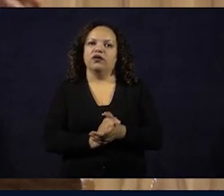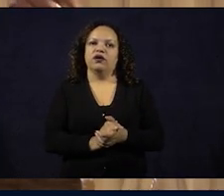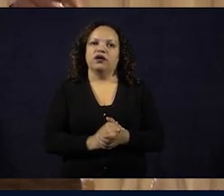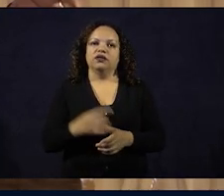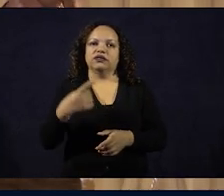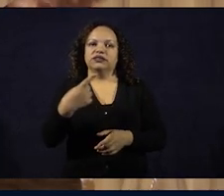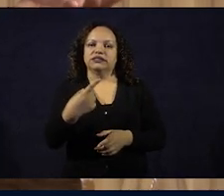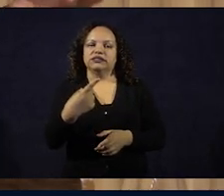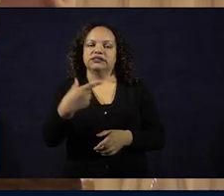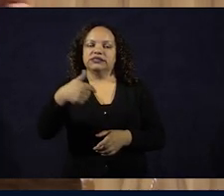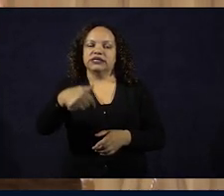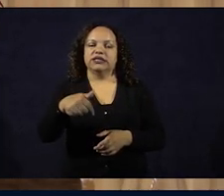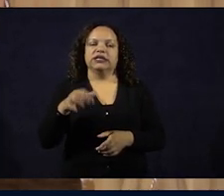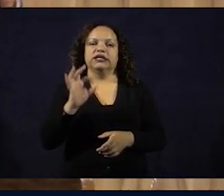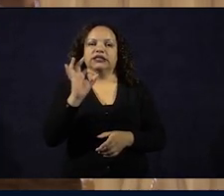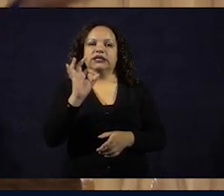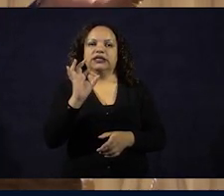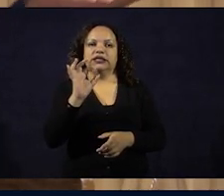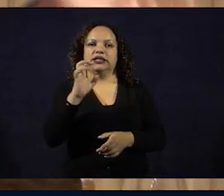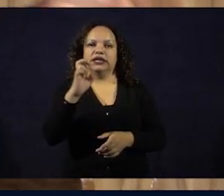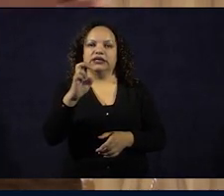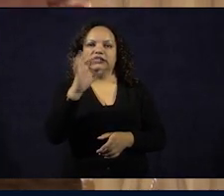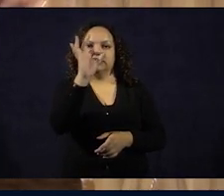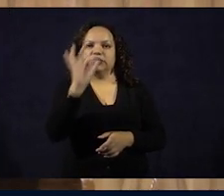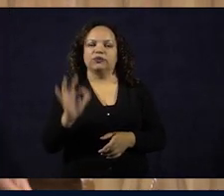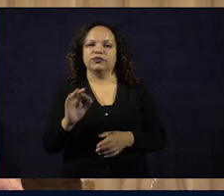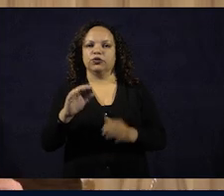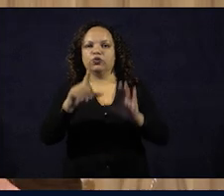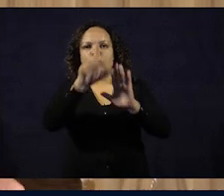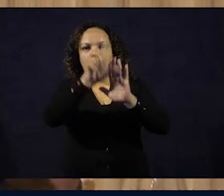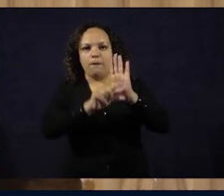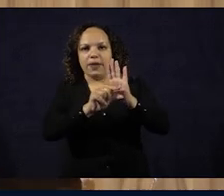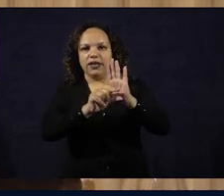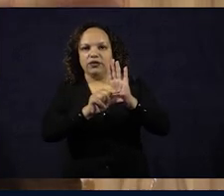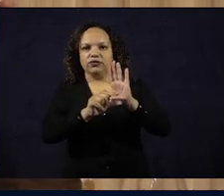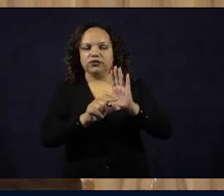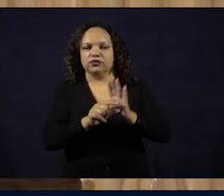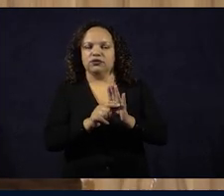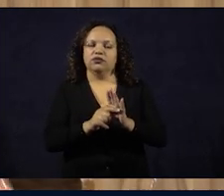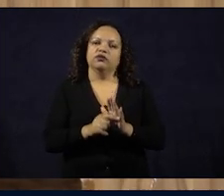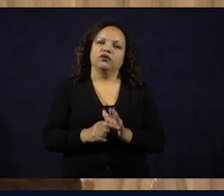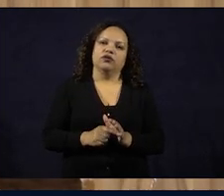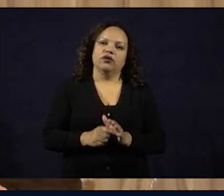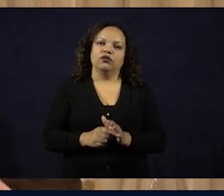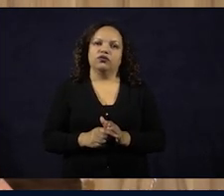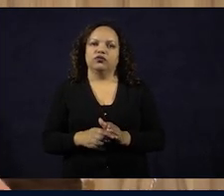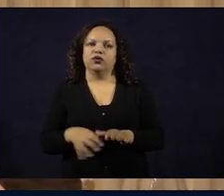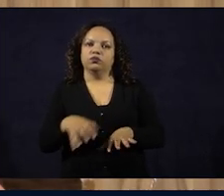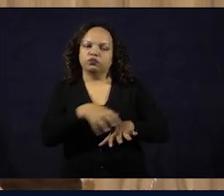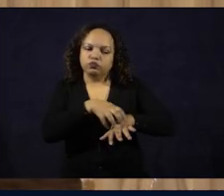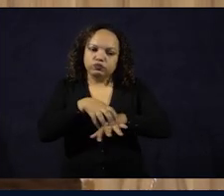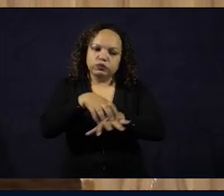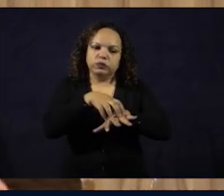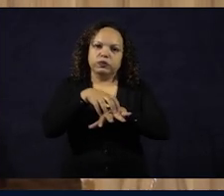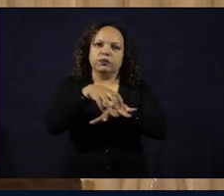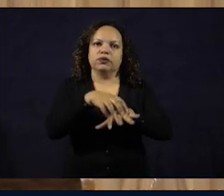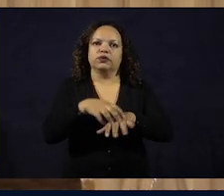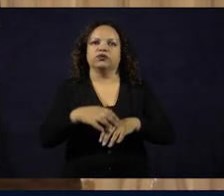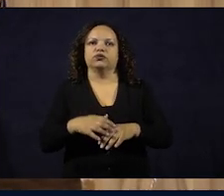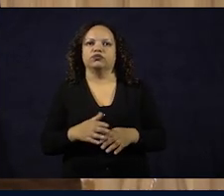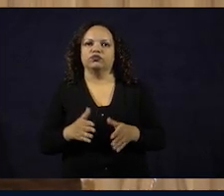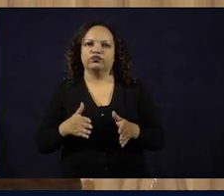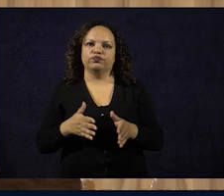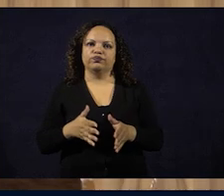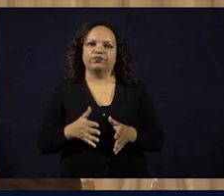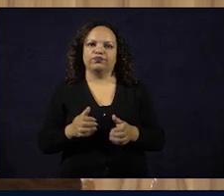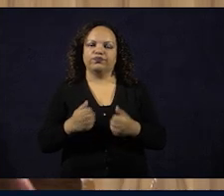a 75%, né, a menos do que quando você faz o mesmo movimento por tonelada no setor rodoviário. Então, do